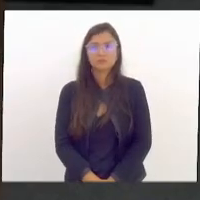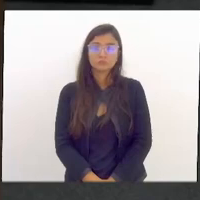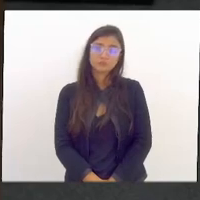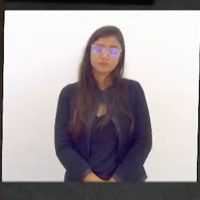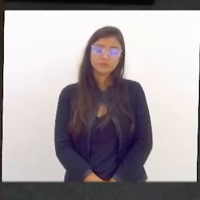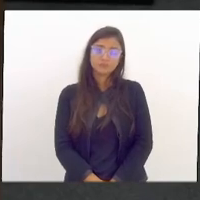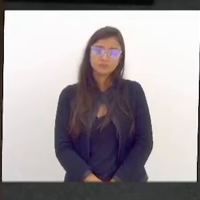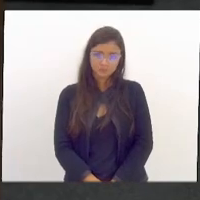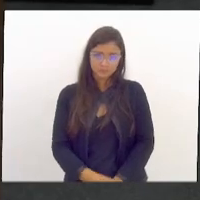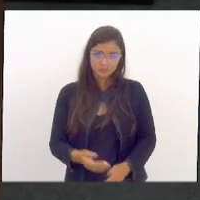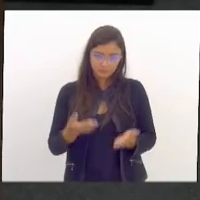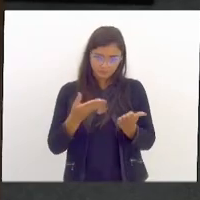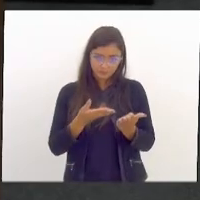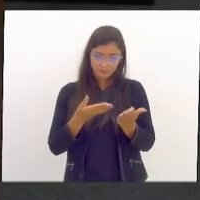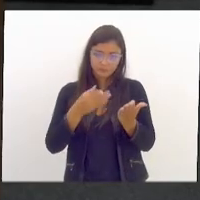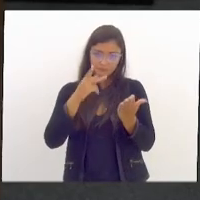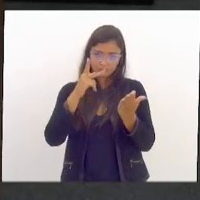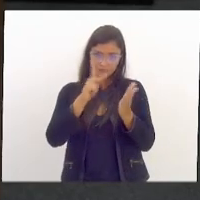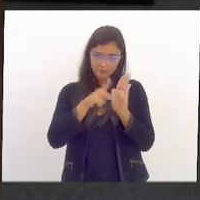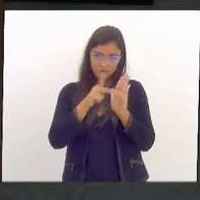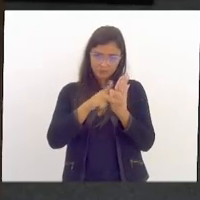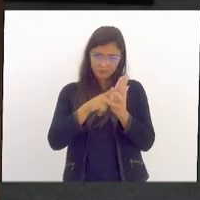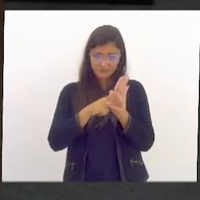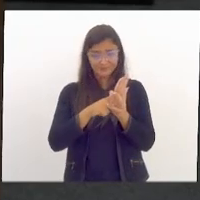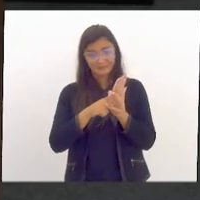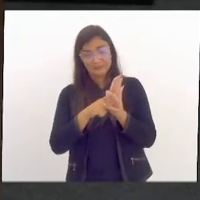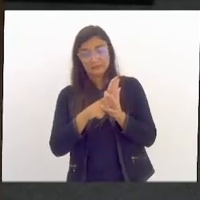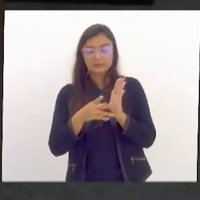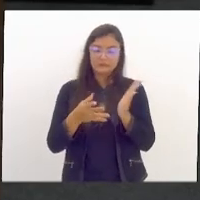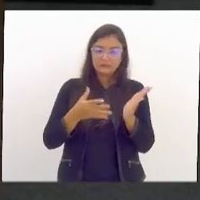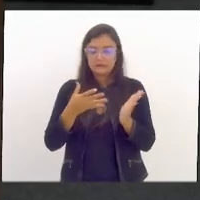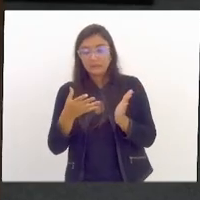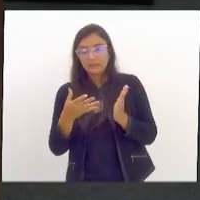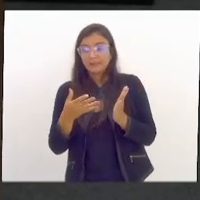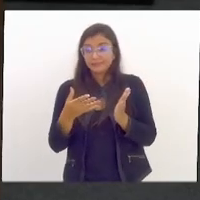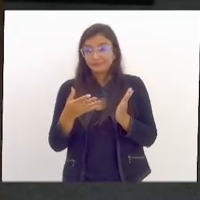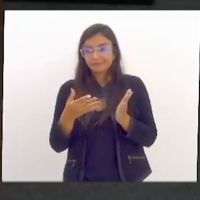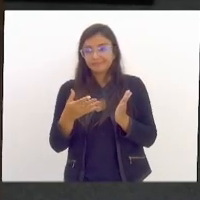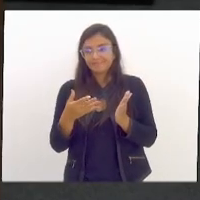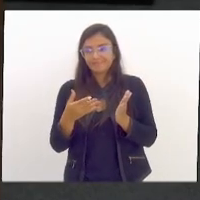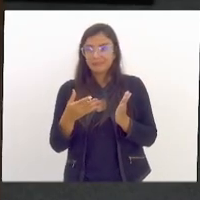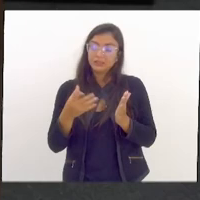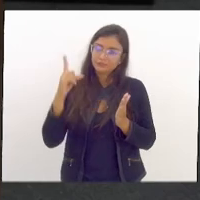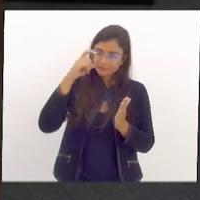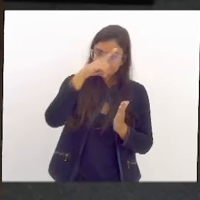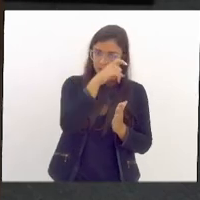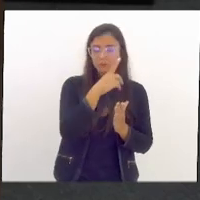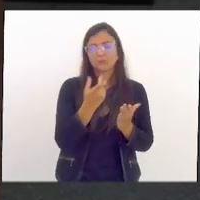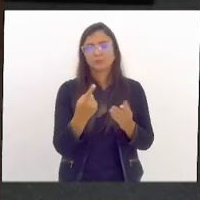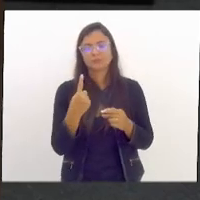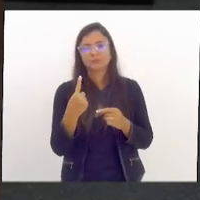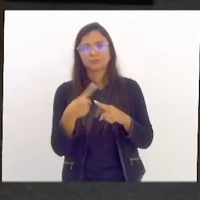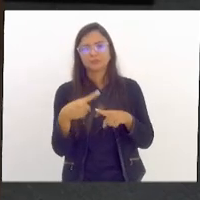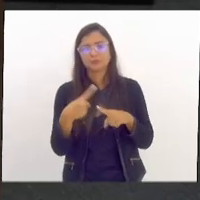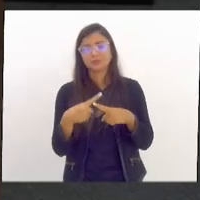Presidente, esse projeto é até um pouco polêmico, né? Porque